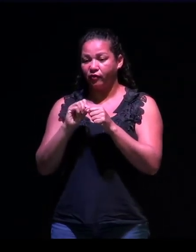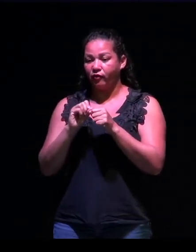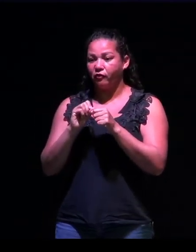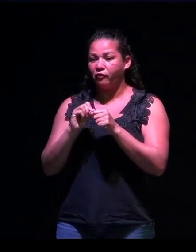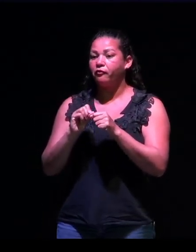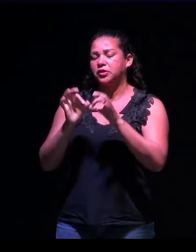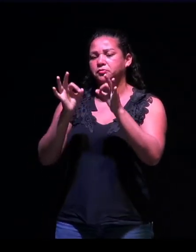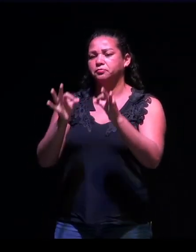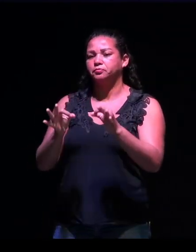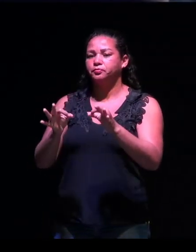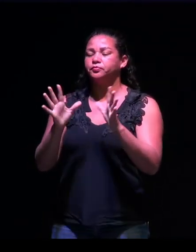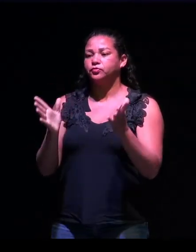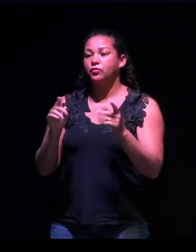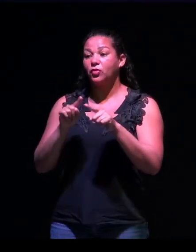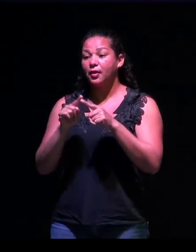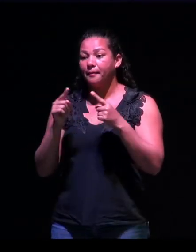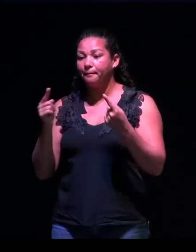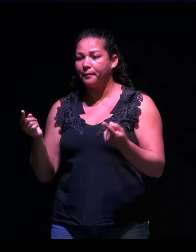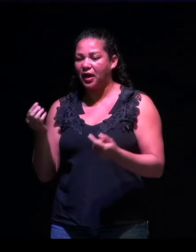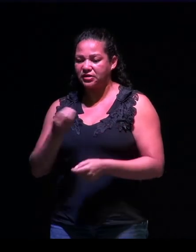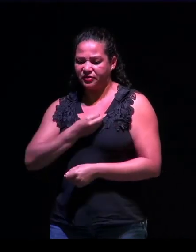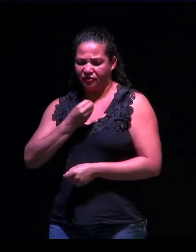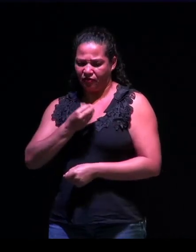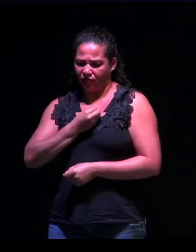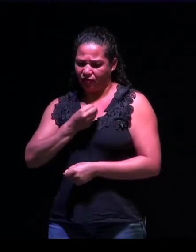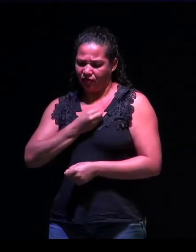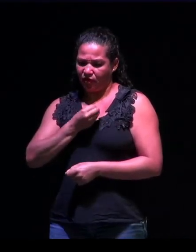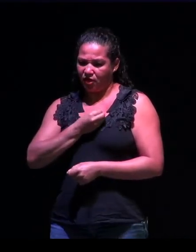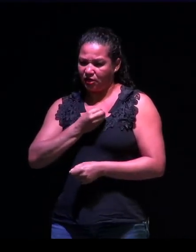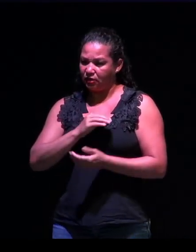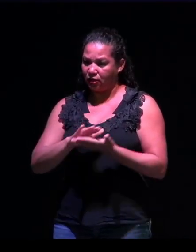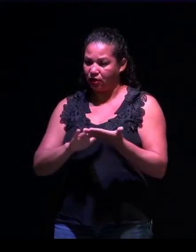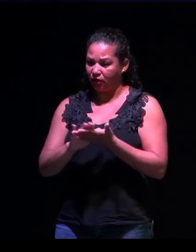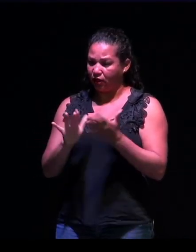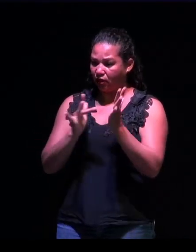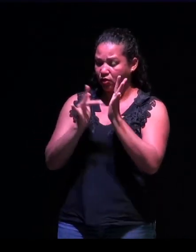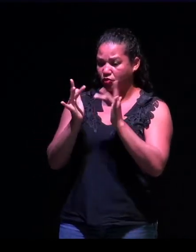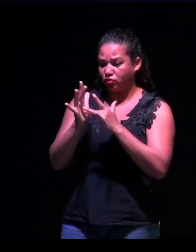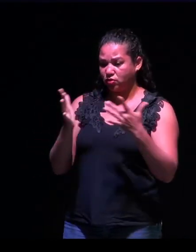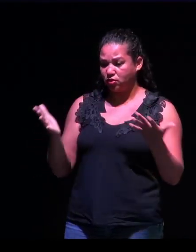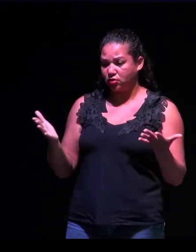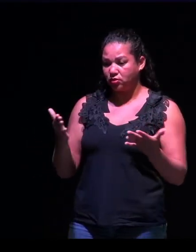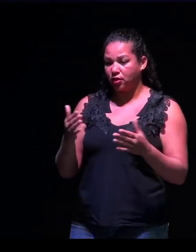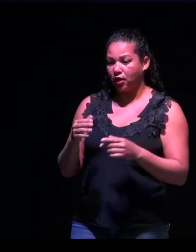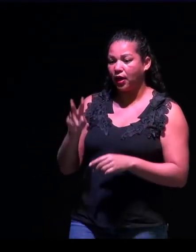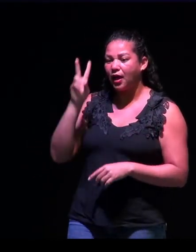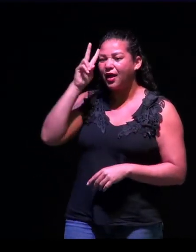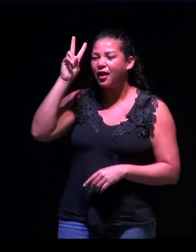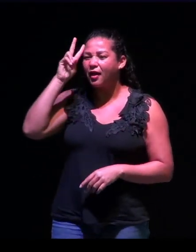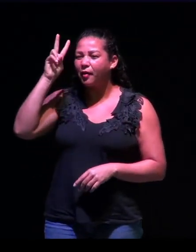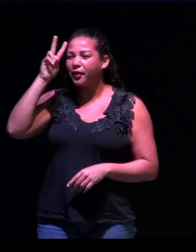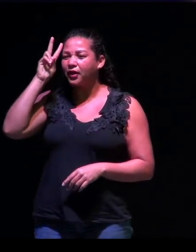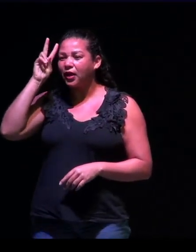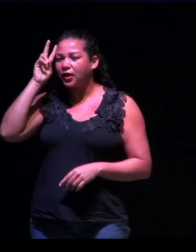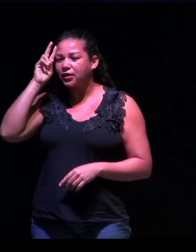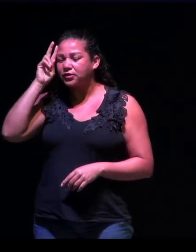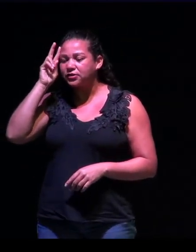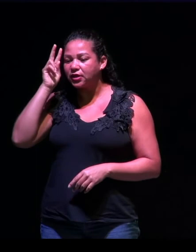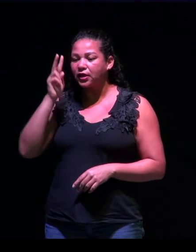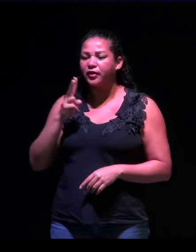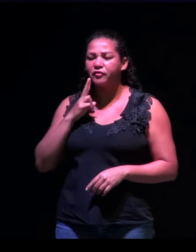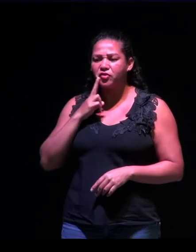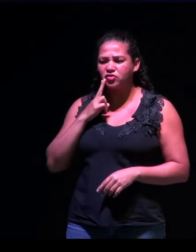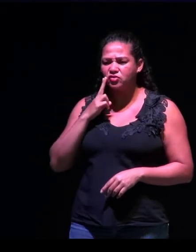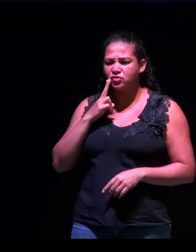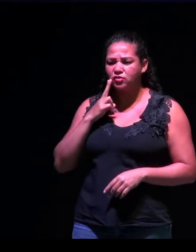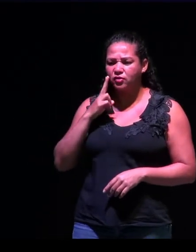vai adiantar. As 10 virgens, lembra? As 5 últimas, disse: mas nós expulsamos o demônio em teu nome, fizemos isso e aquilo. Ele falou: mas não conheço